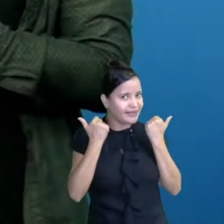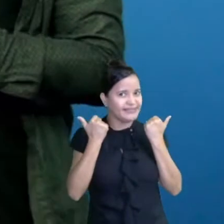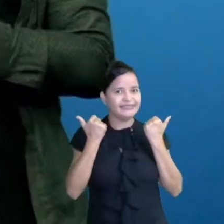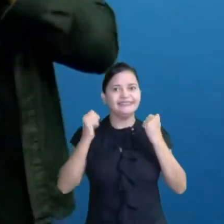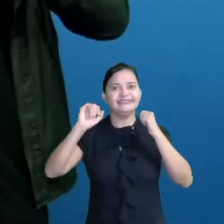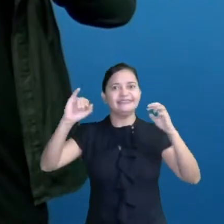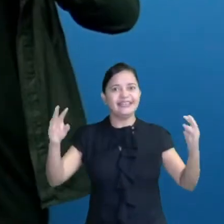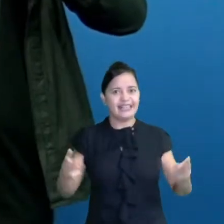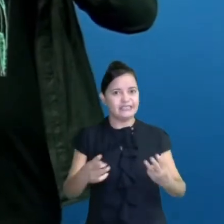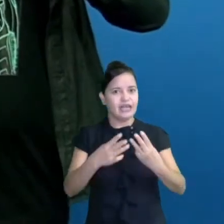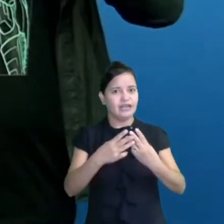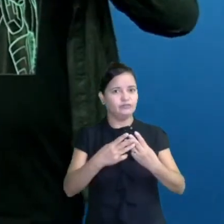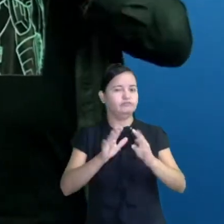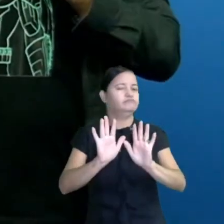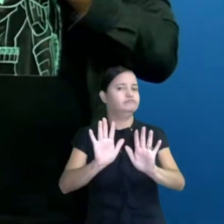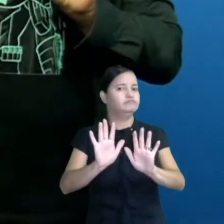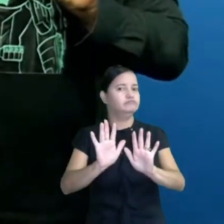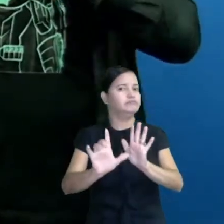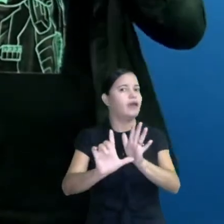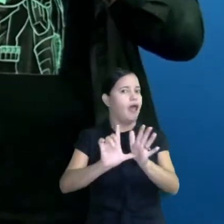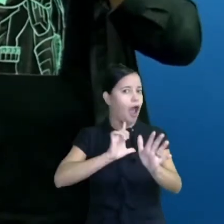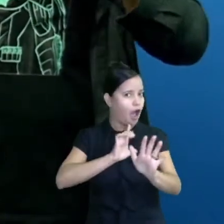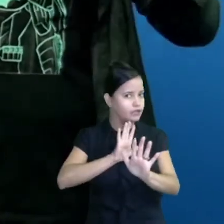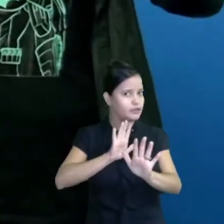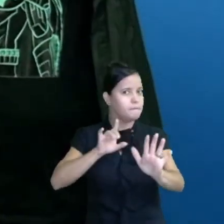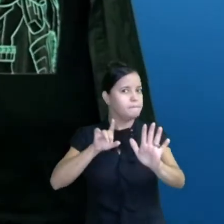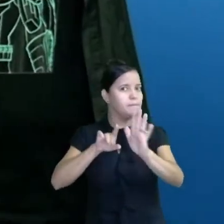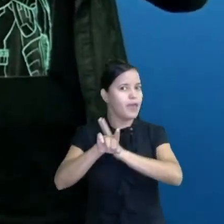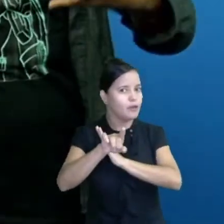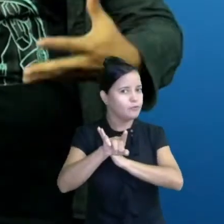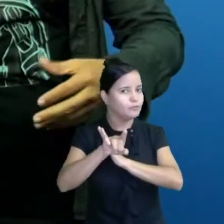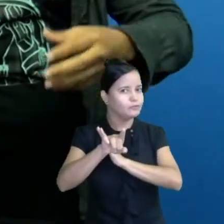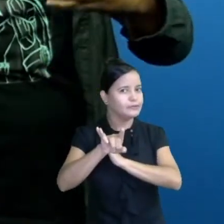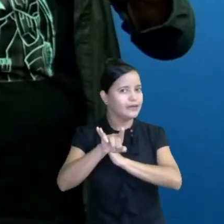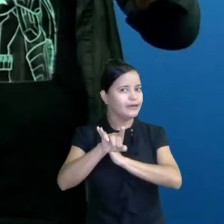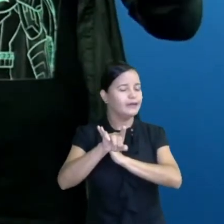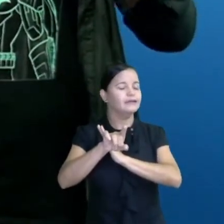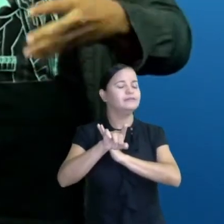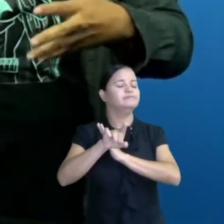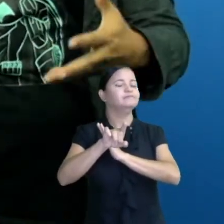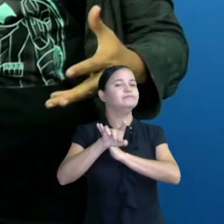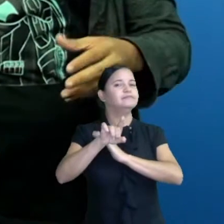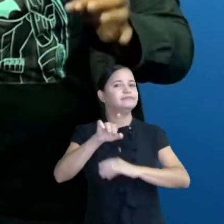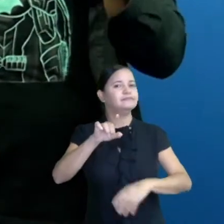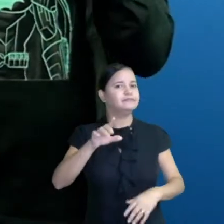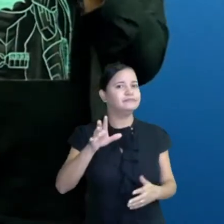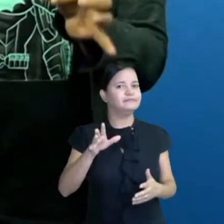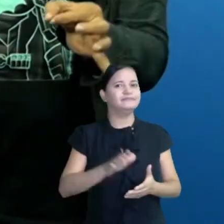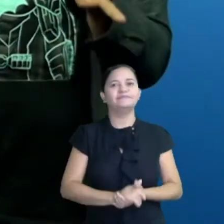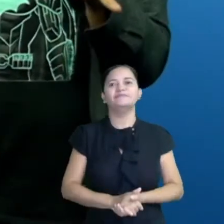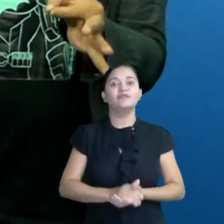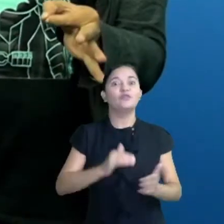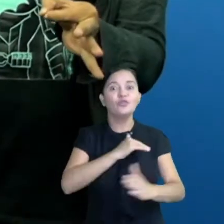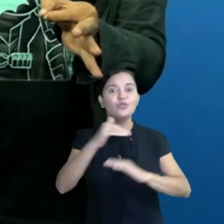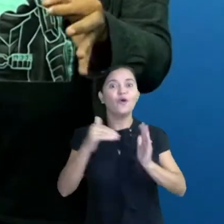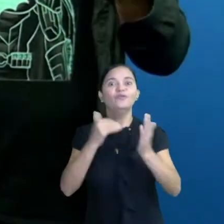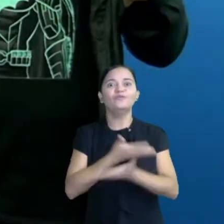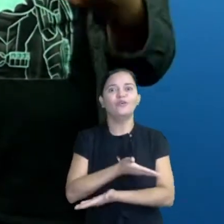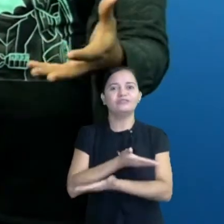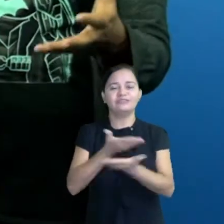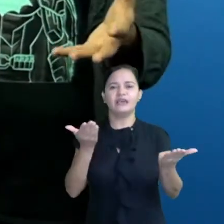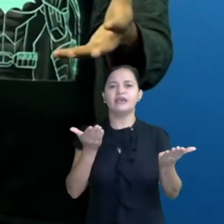nosso próximo slide. Mas antes, eu queria fazer uma perguntinha básica que eu faço para todos os meus paquitos e paquitas, bambinos e